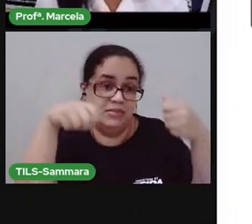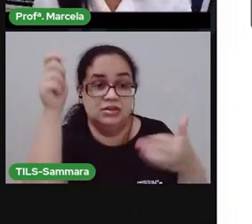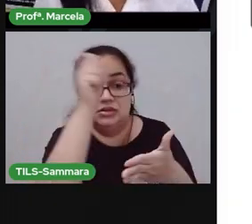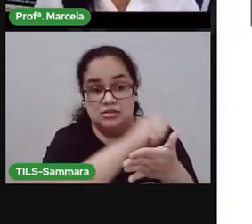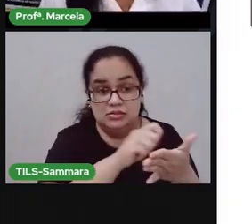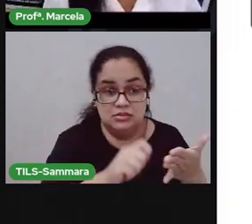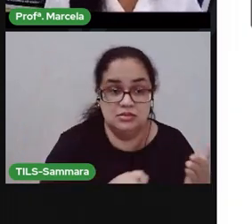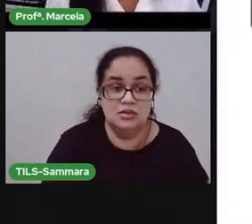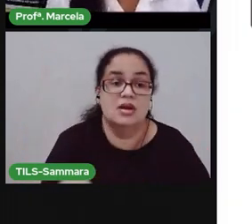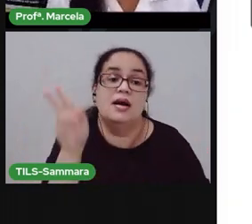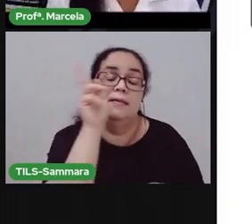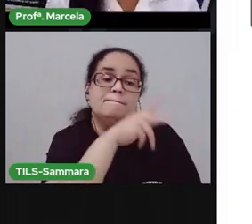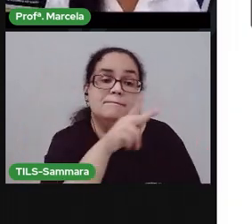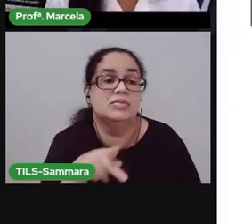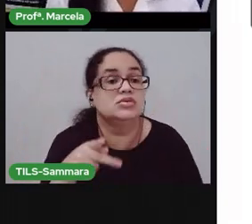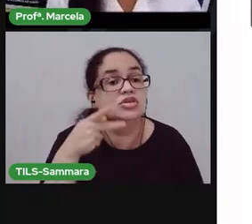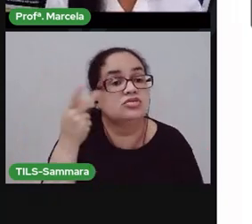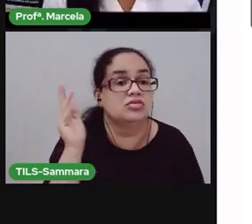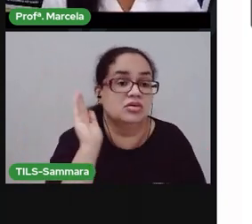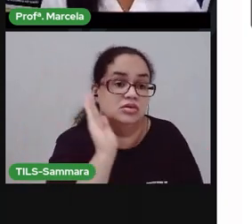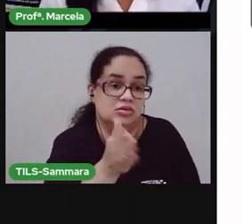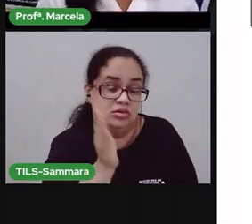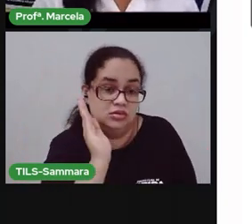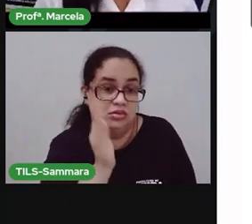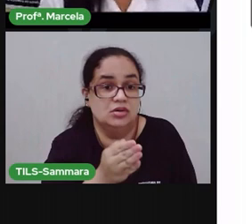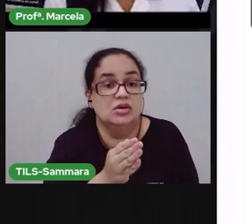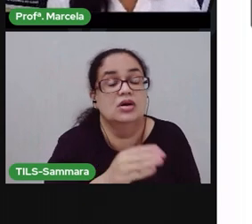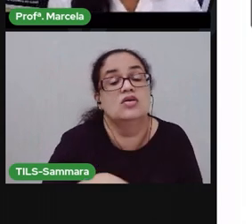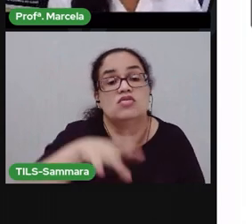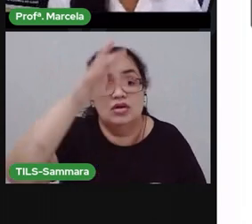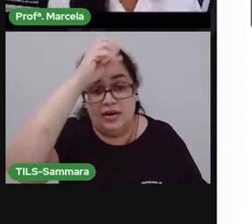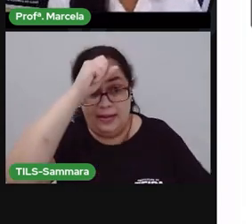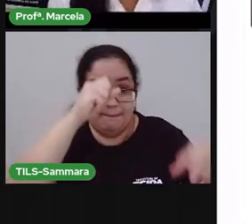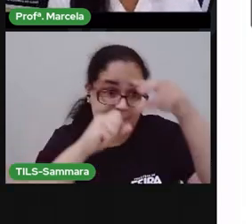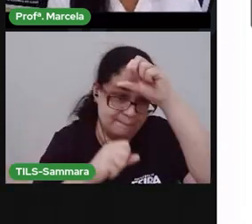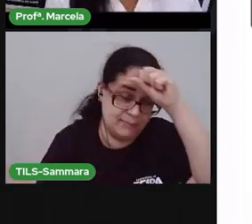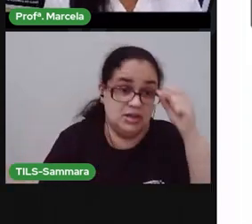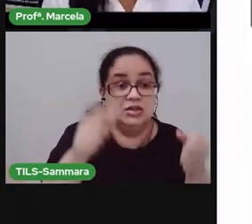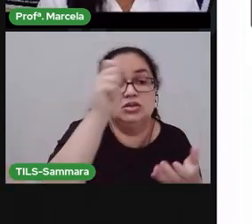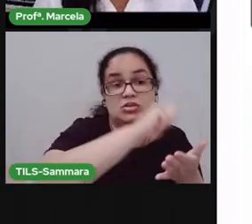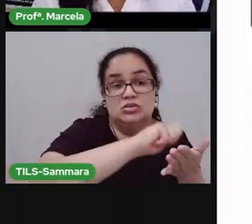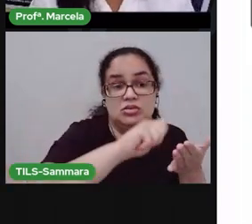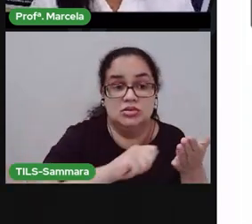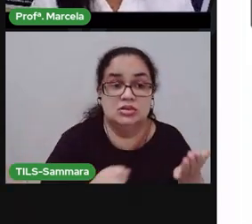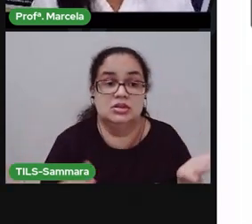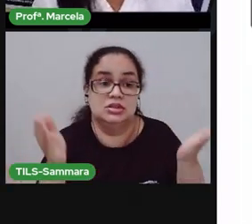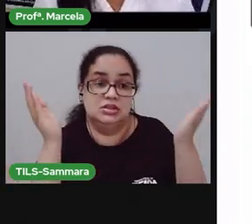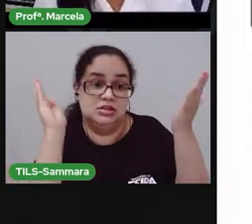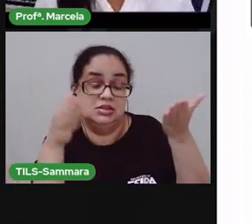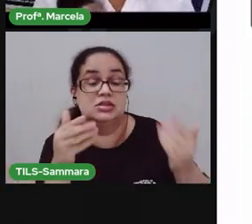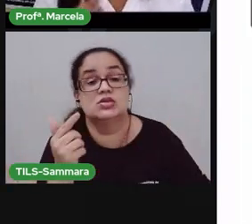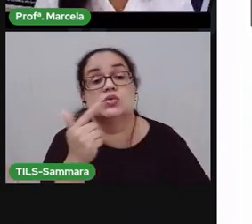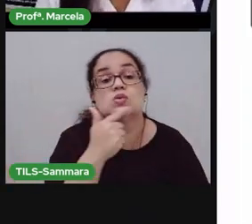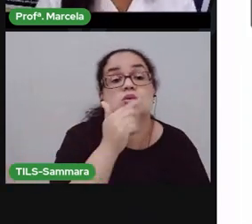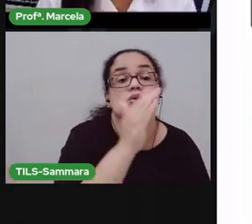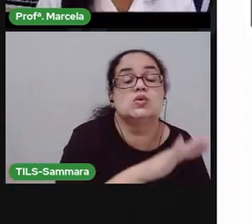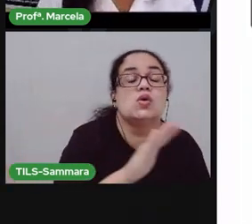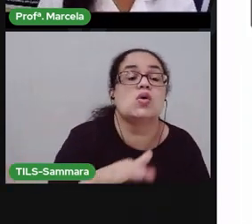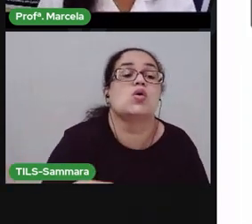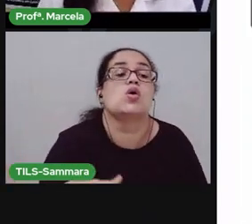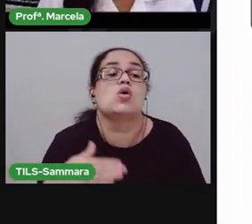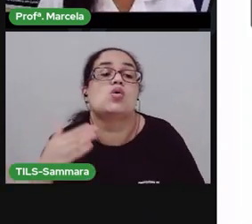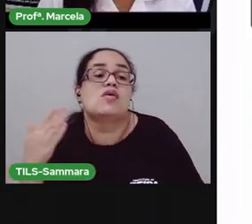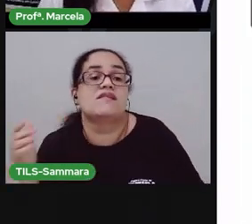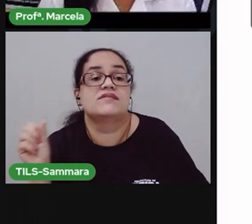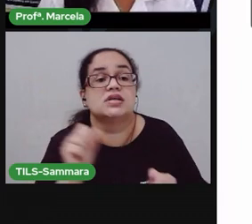nome, eu já falei durante a aula. Você já aprendeu a escrever. Agora, criançada, eu vou dizer o que é que você